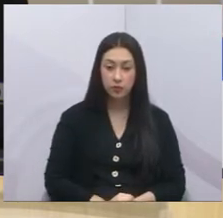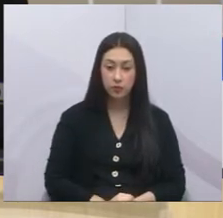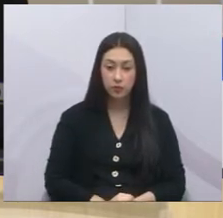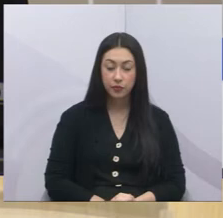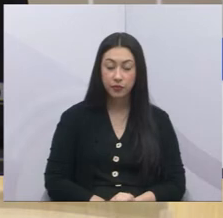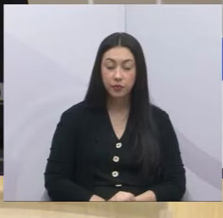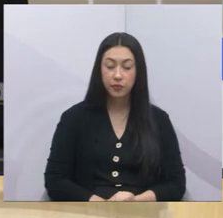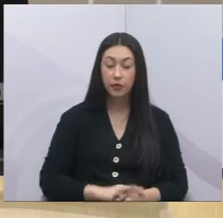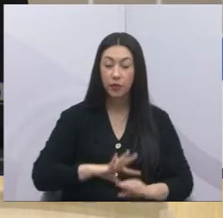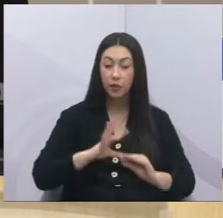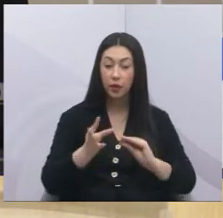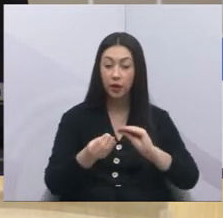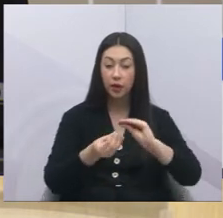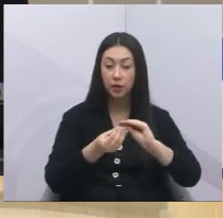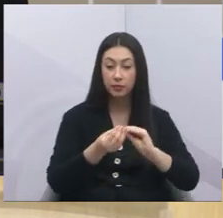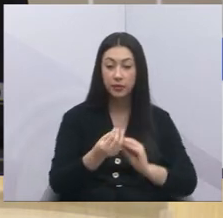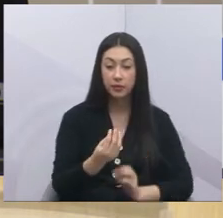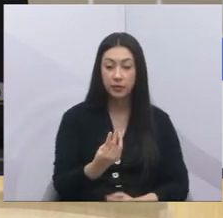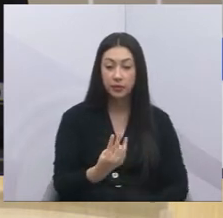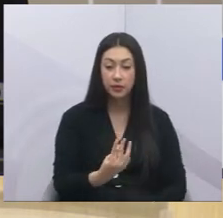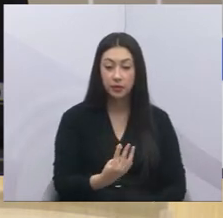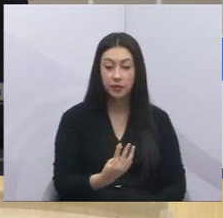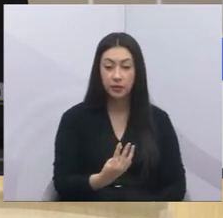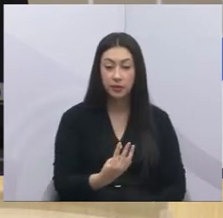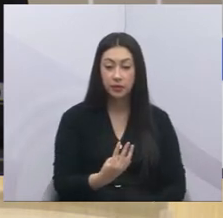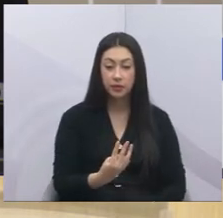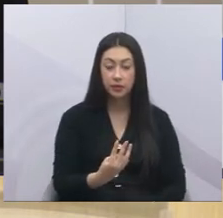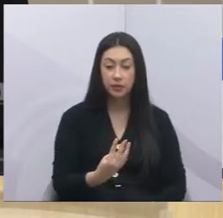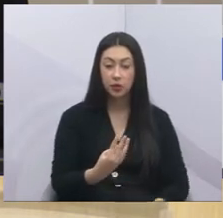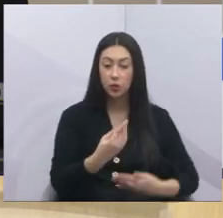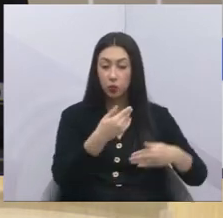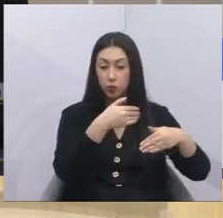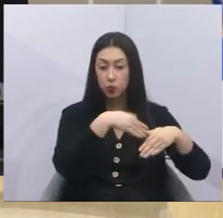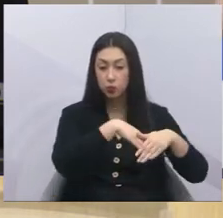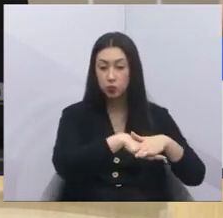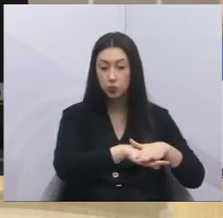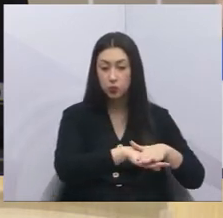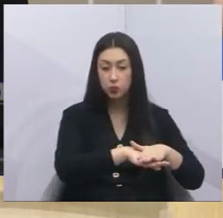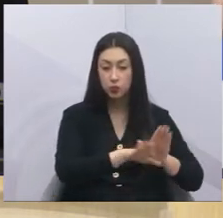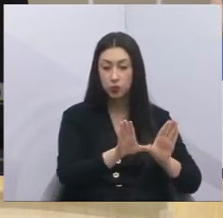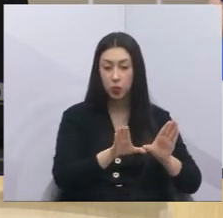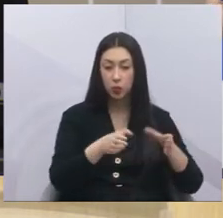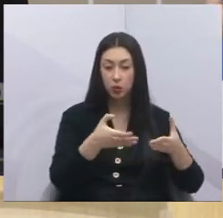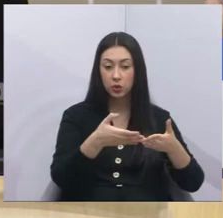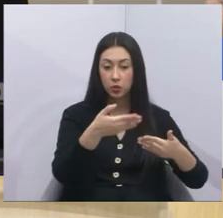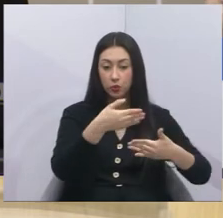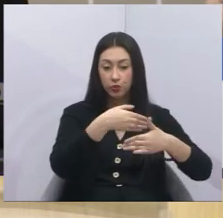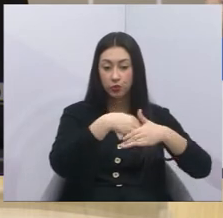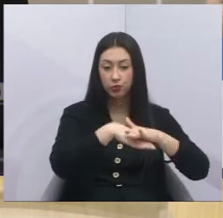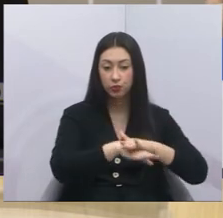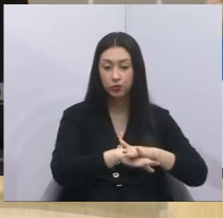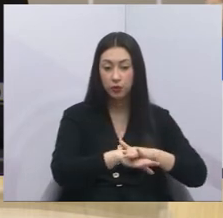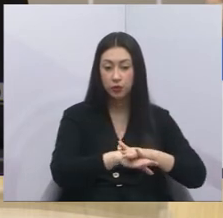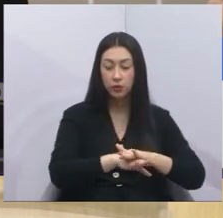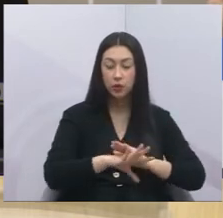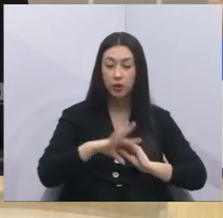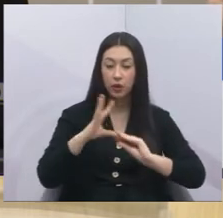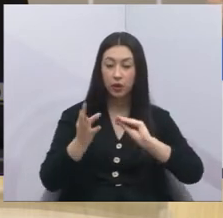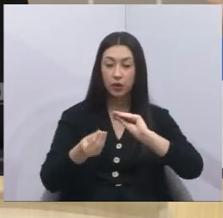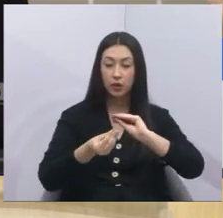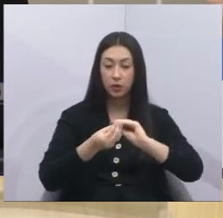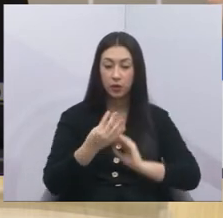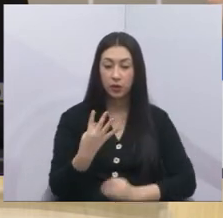A emenda 3, ela foi arquivada pelas comissões. A emenda